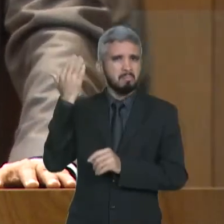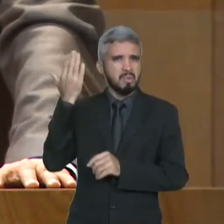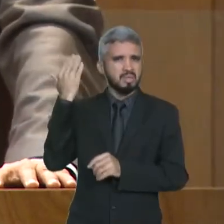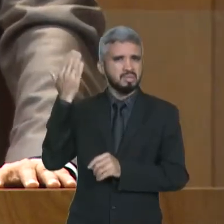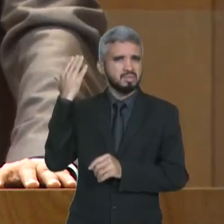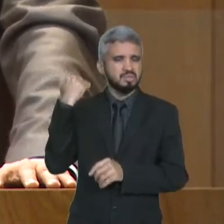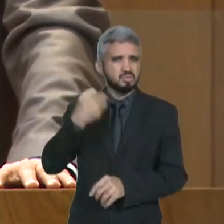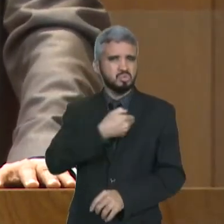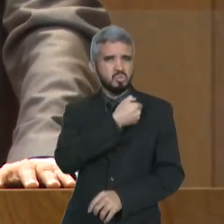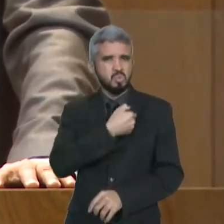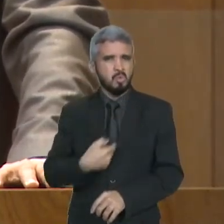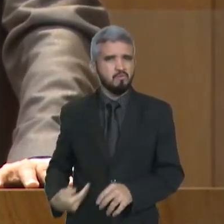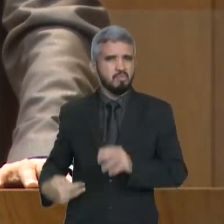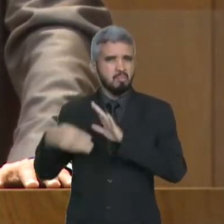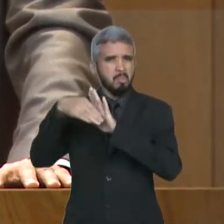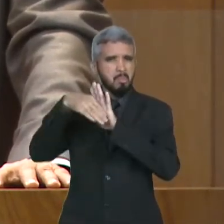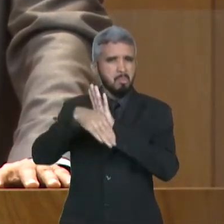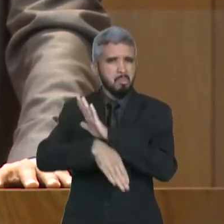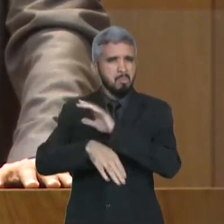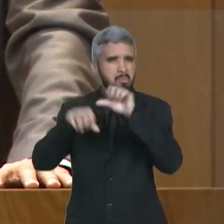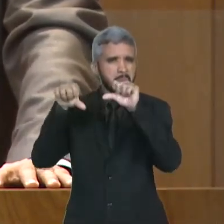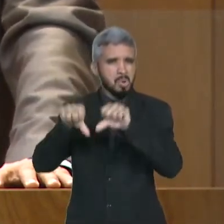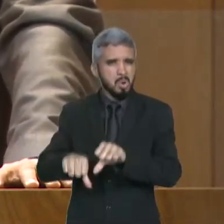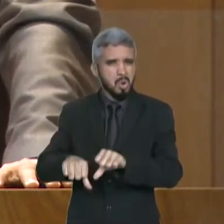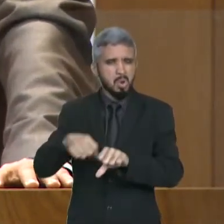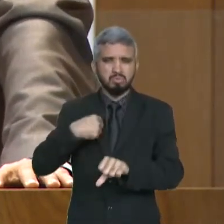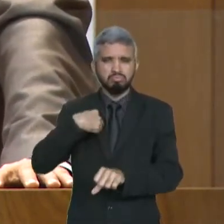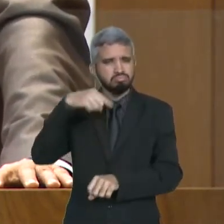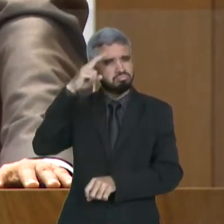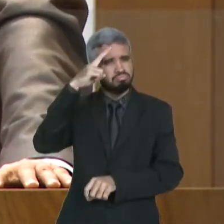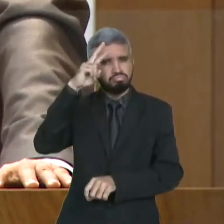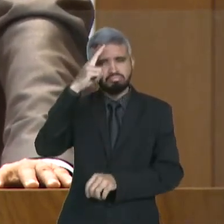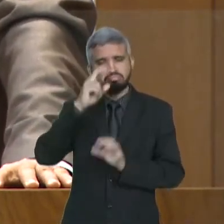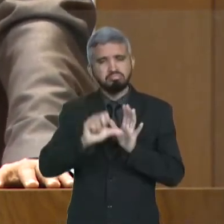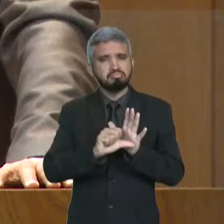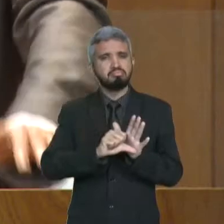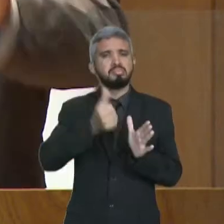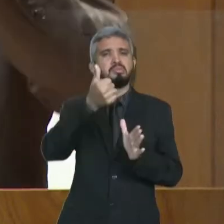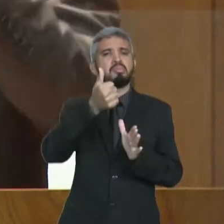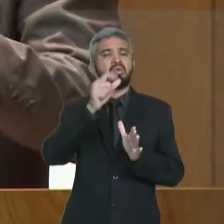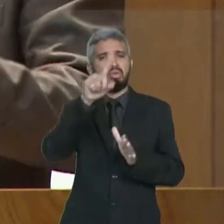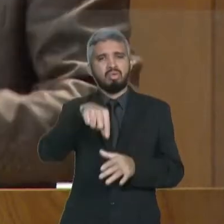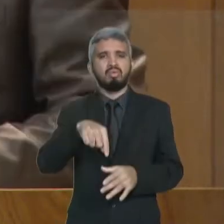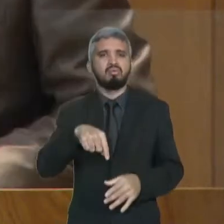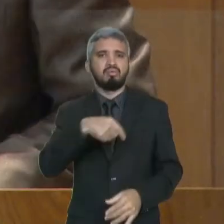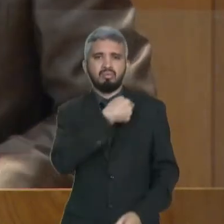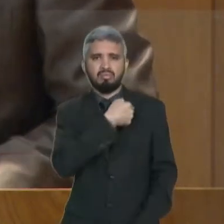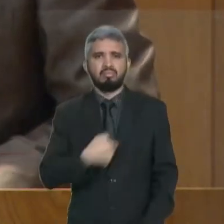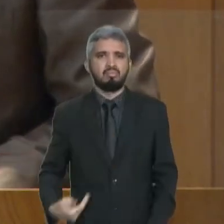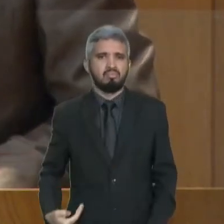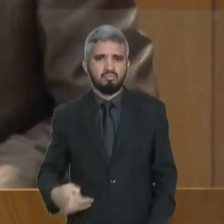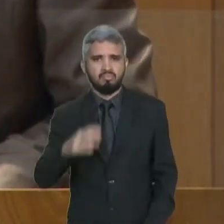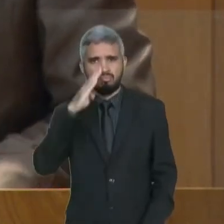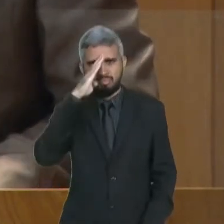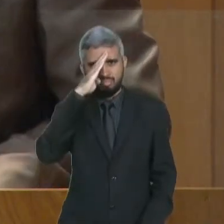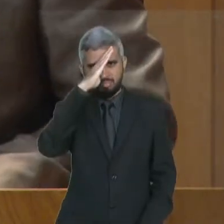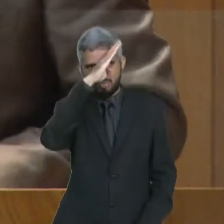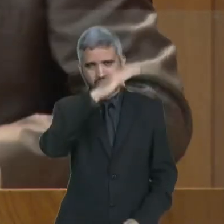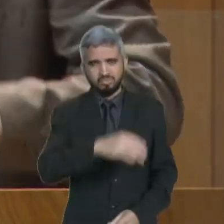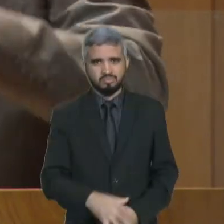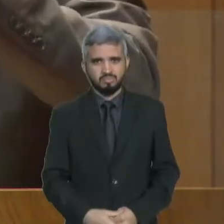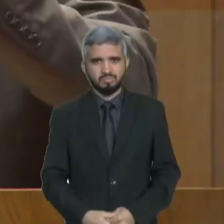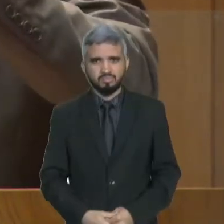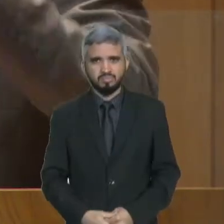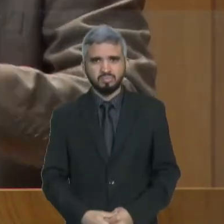resultado a favor do povo como esse governo desse atual presidente a democracia dizia